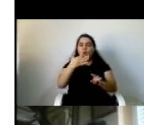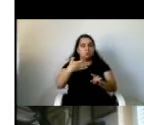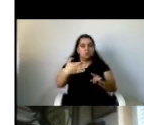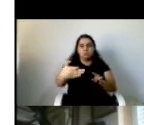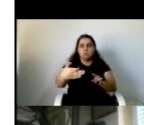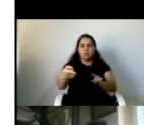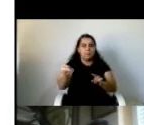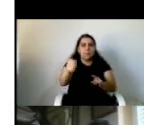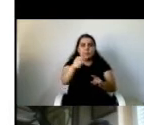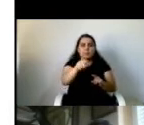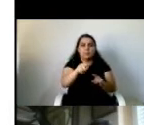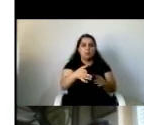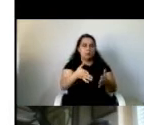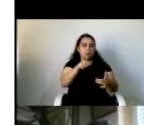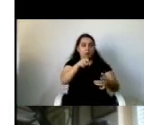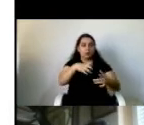a discriminações